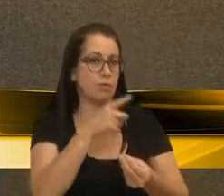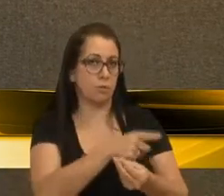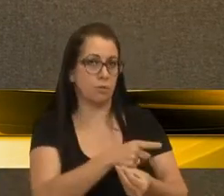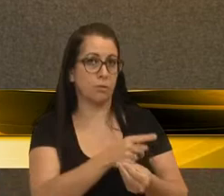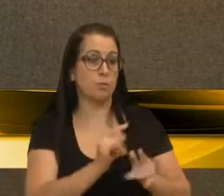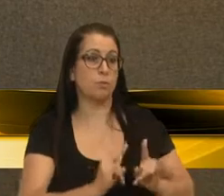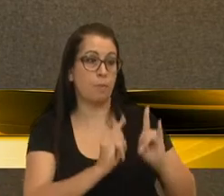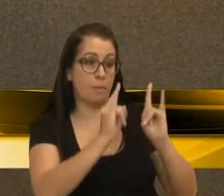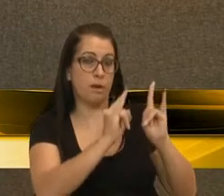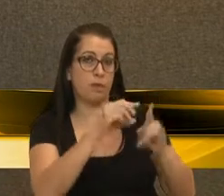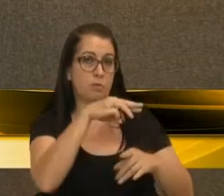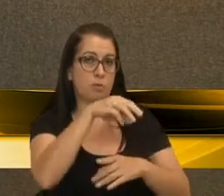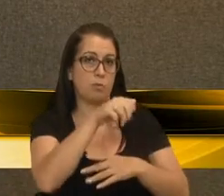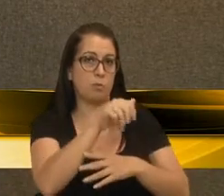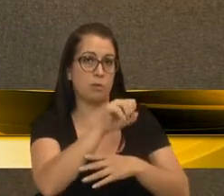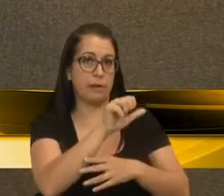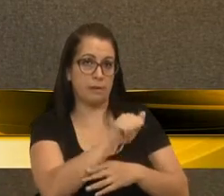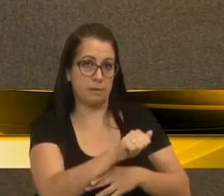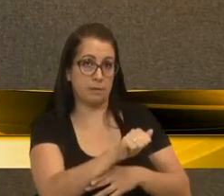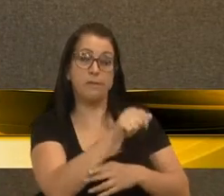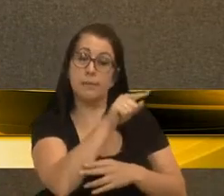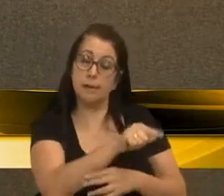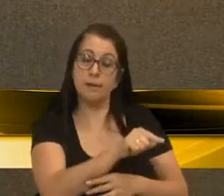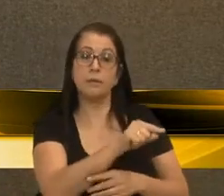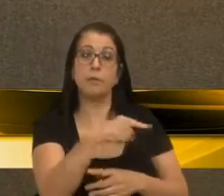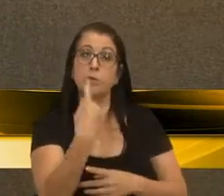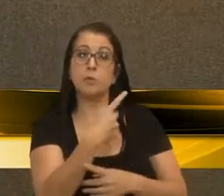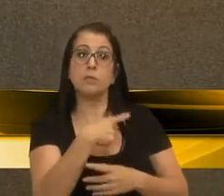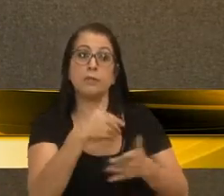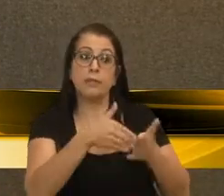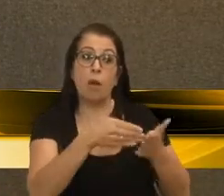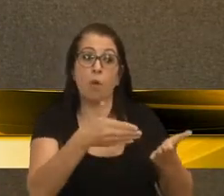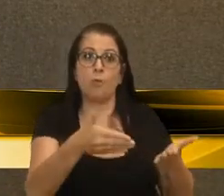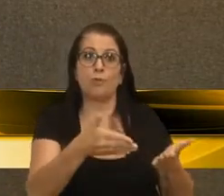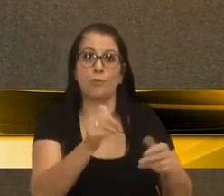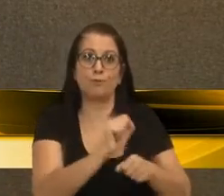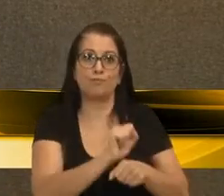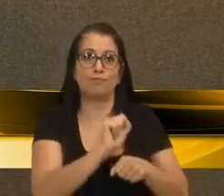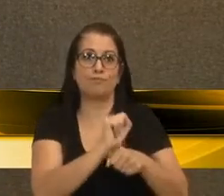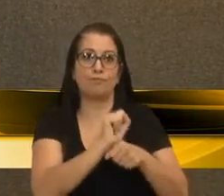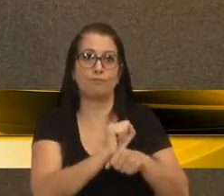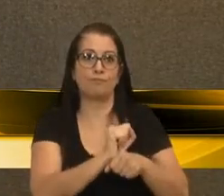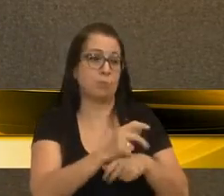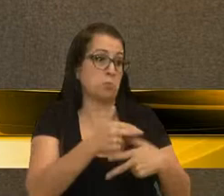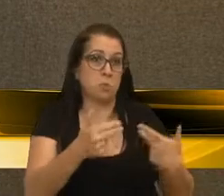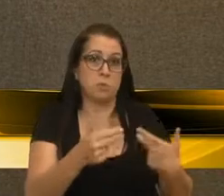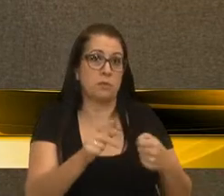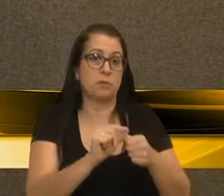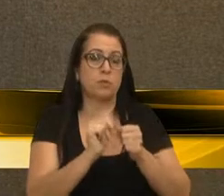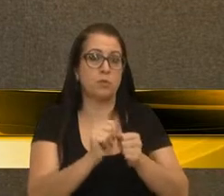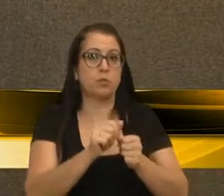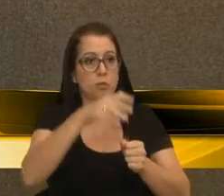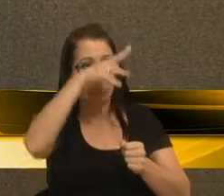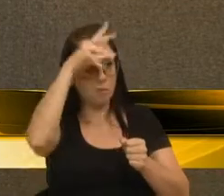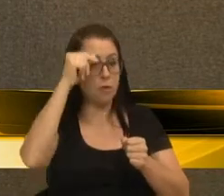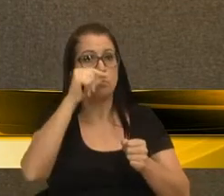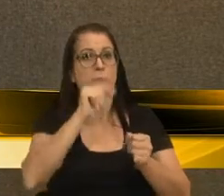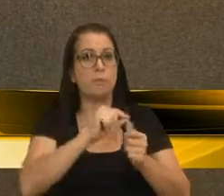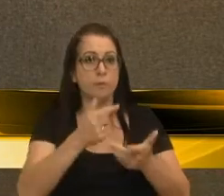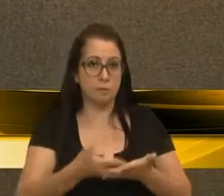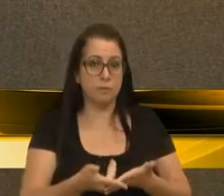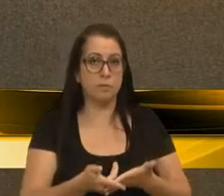do prédio da Maesa, e que ali nós estamos até hoje aguardando, né, ações de parte do Executivo